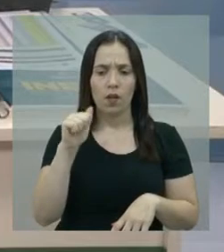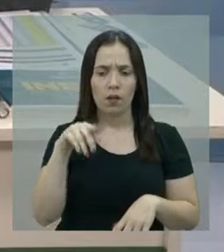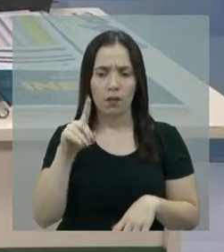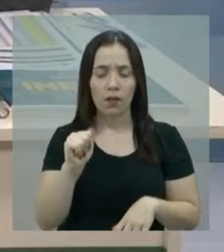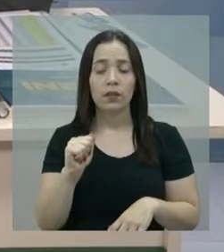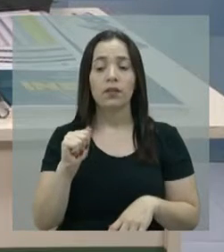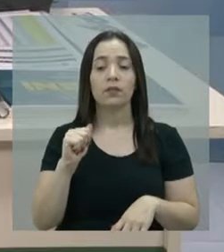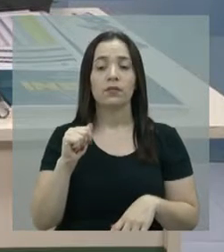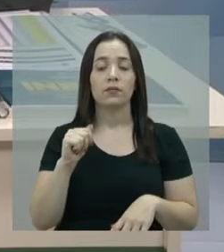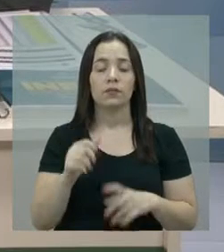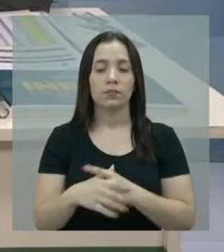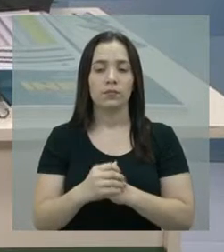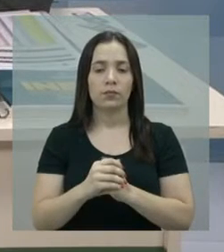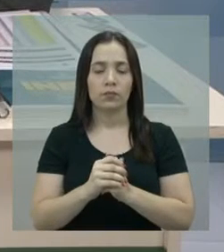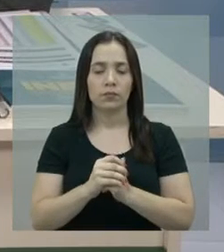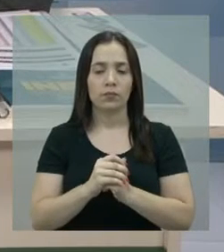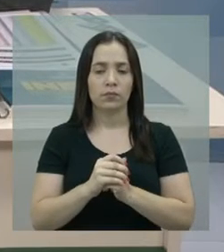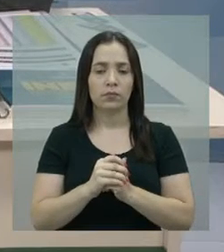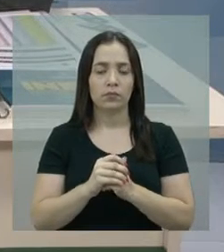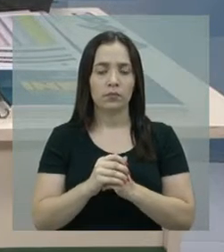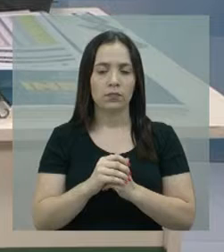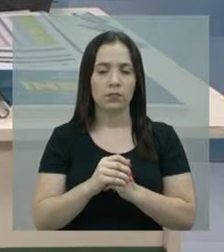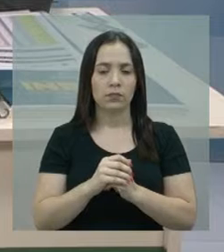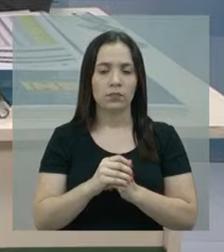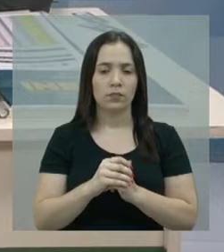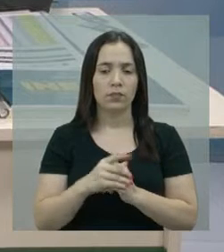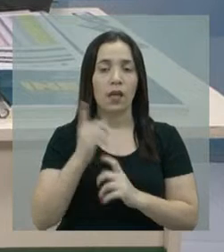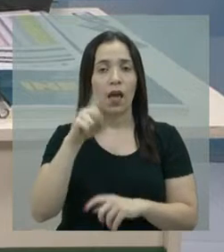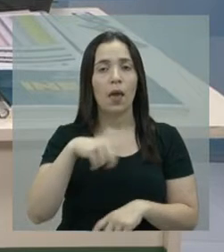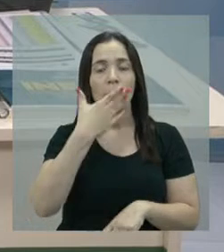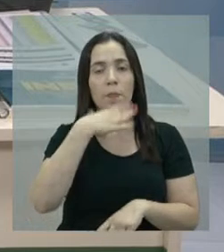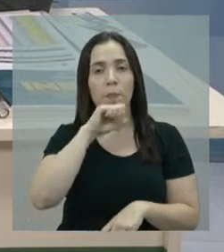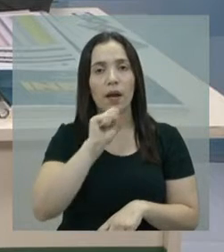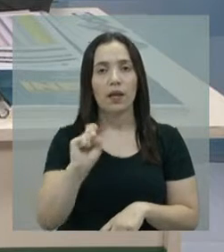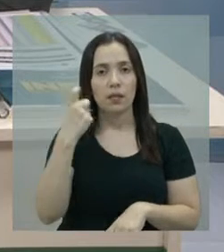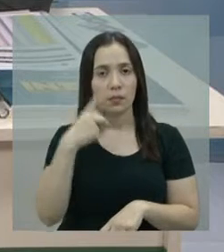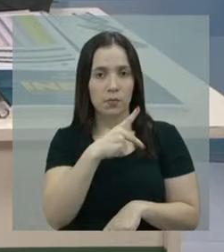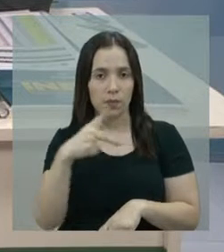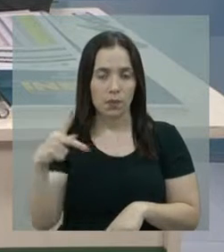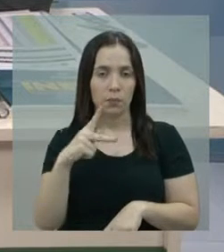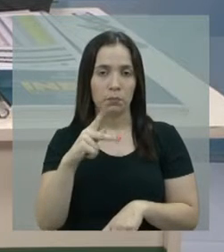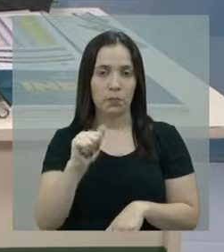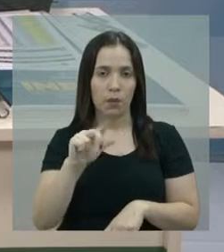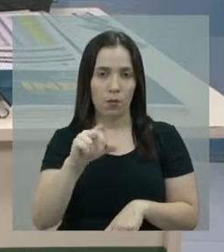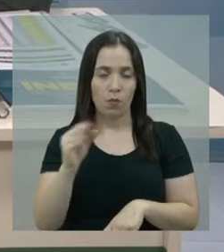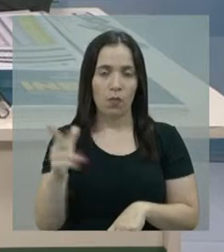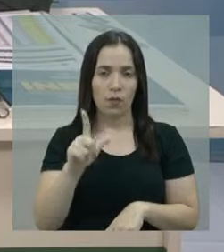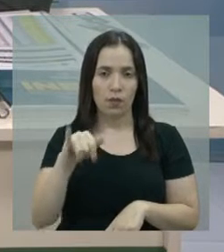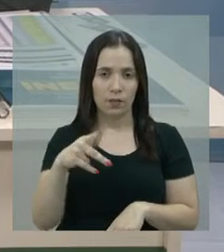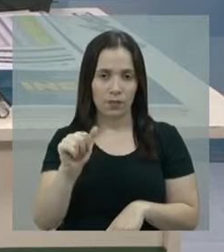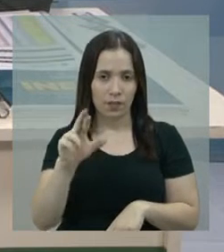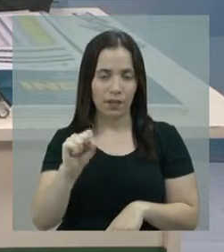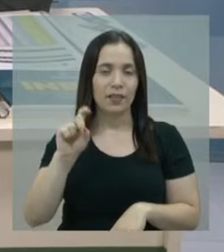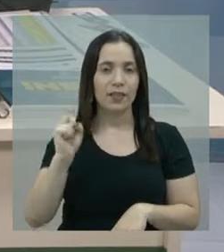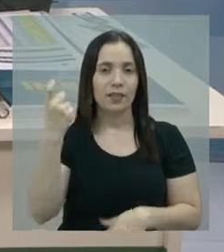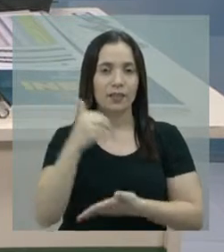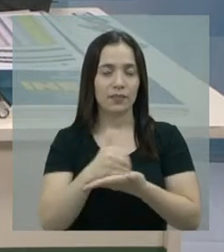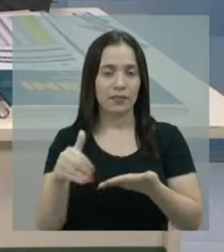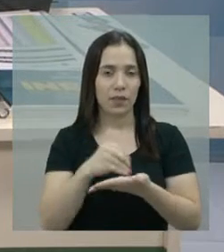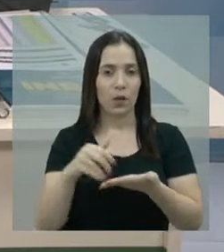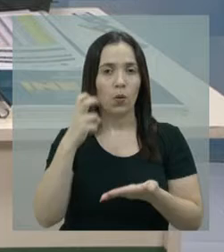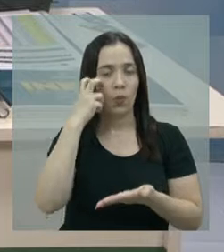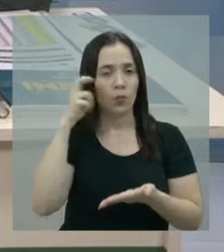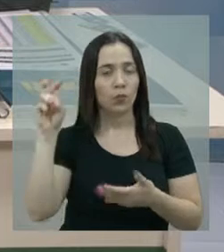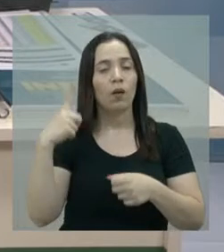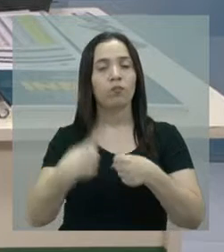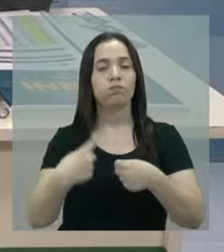do Inesp, que é o presidente do Instituto Dragão do Mar, Paulo Linhares. E foi secretário de Cultura, o professor Edgar Linhares, que é de Santa